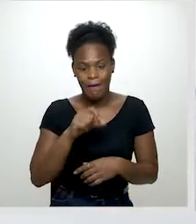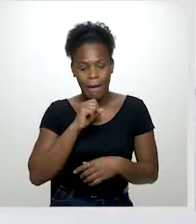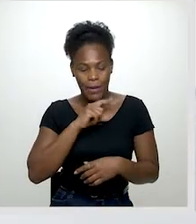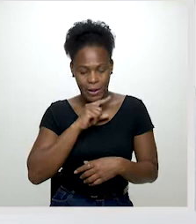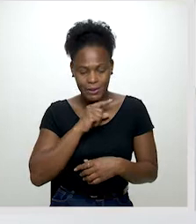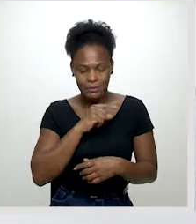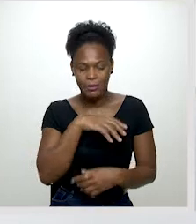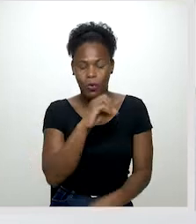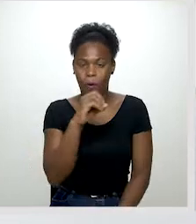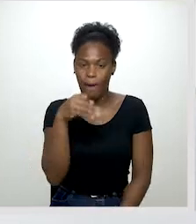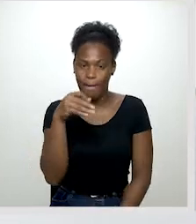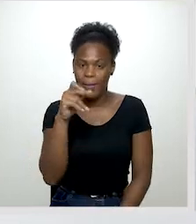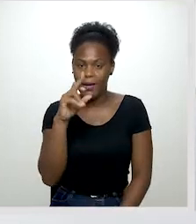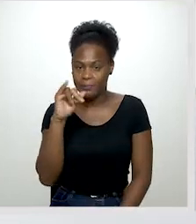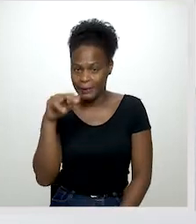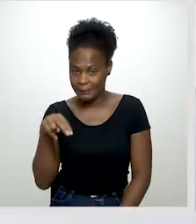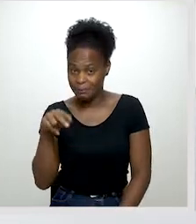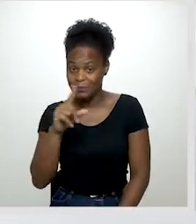hipótese, Oparin e Haldane.